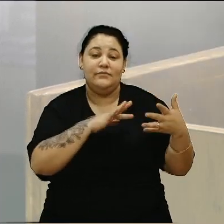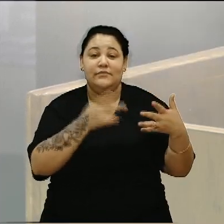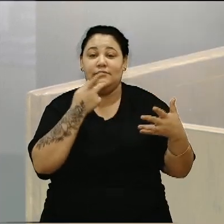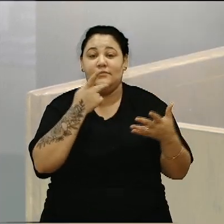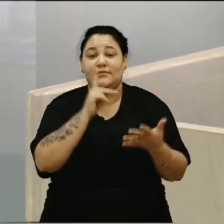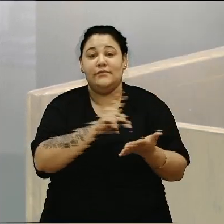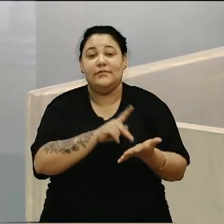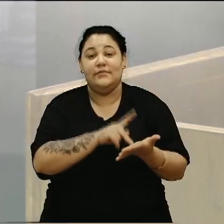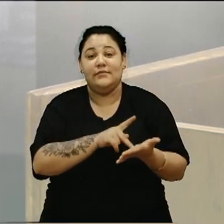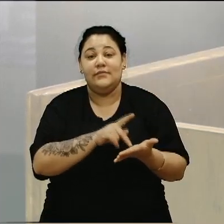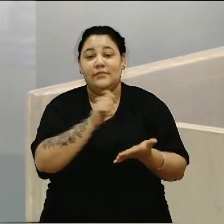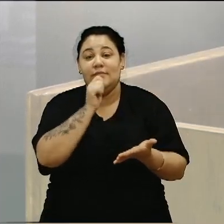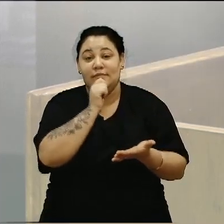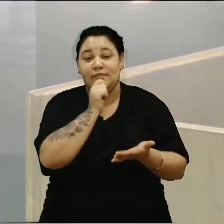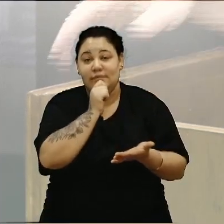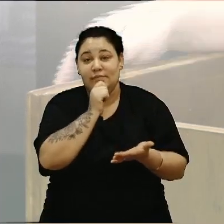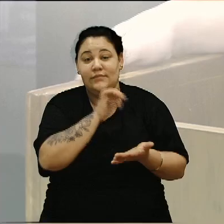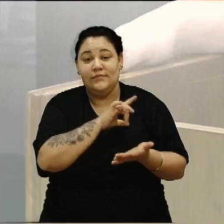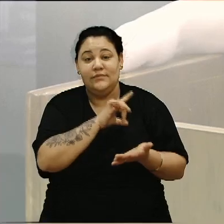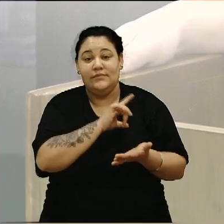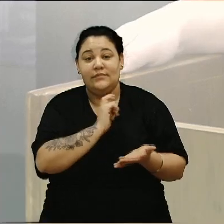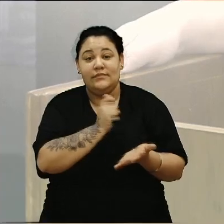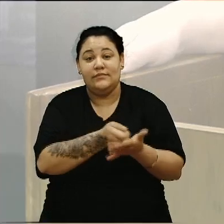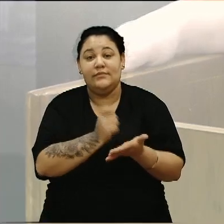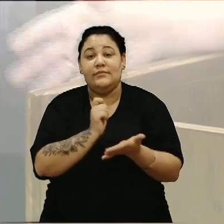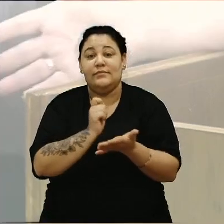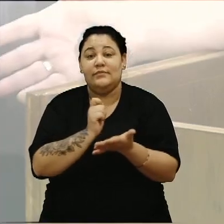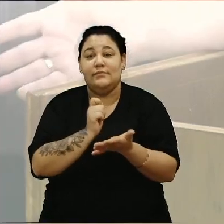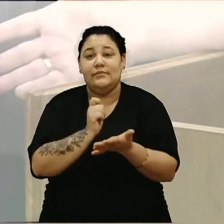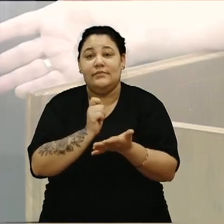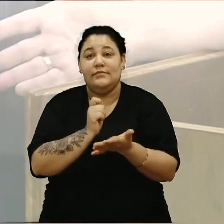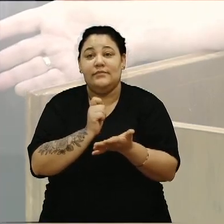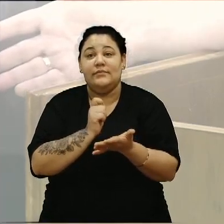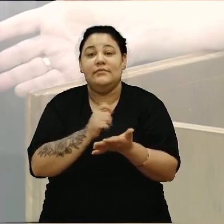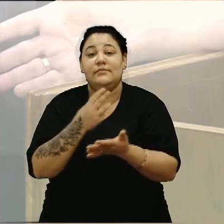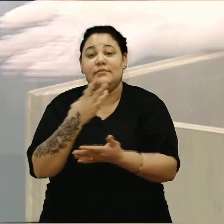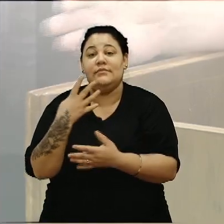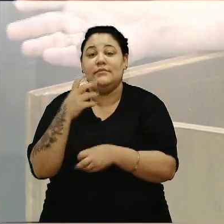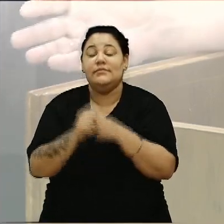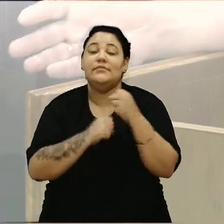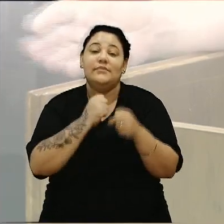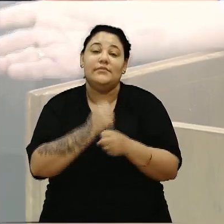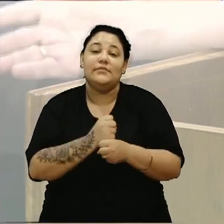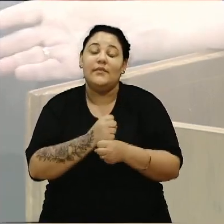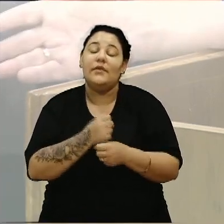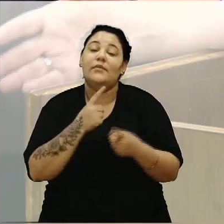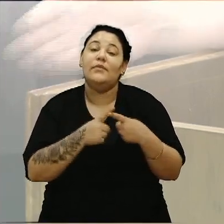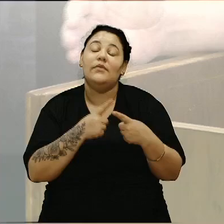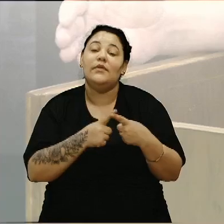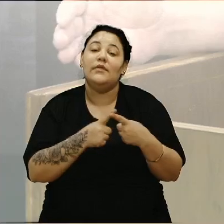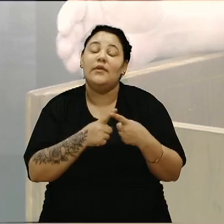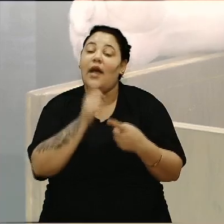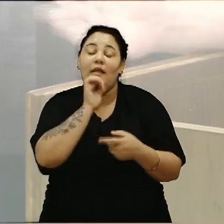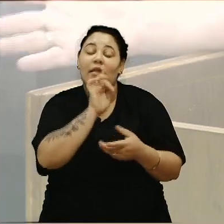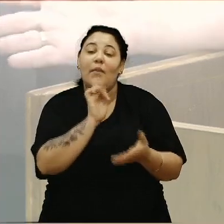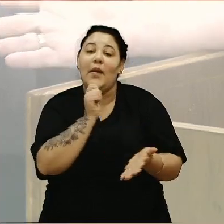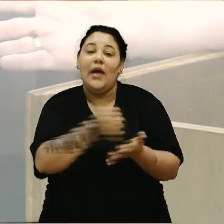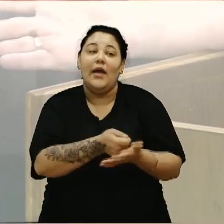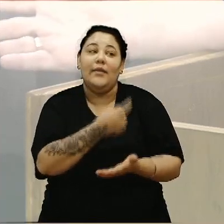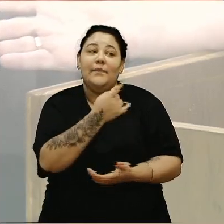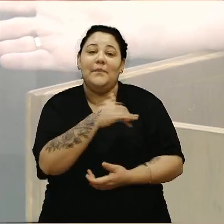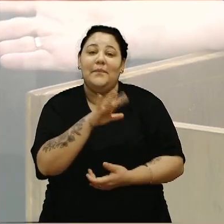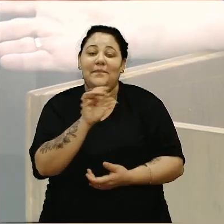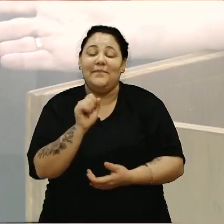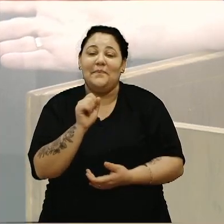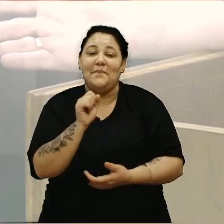estão devendo há 2, 3, 4 anos. Então isso aí é grave. Por que não pagaram? Deu 1,5 milhão, mas não pagaram. Então isso acho